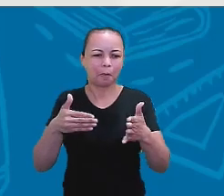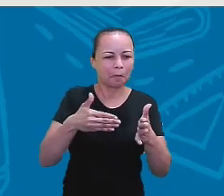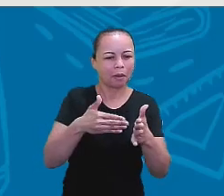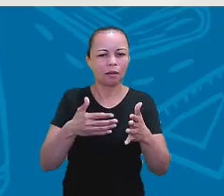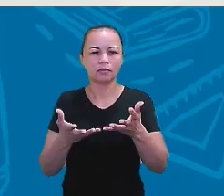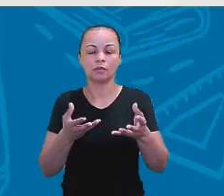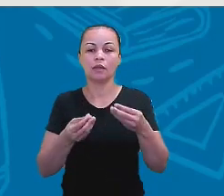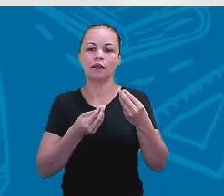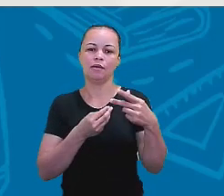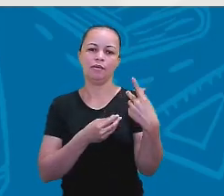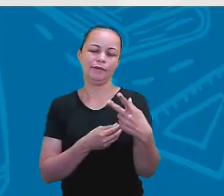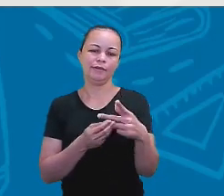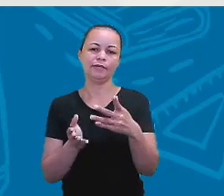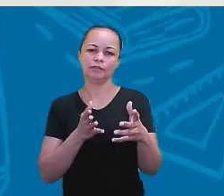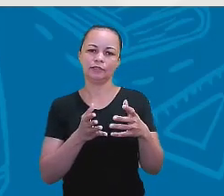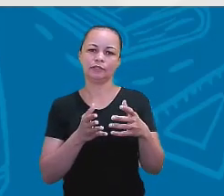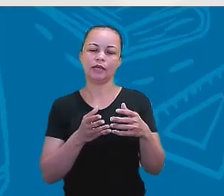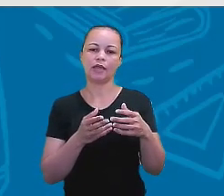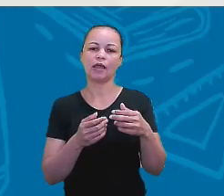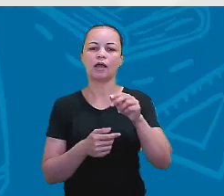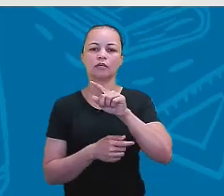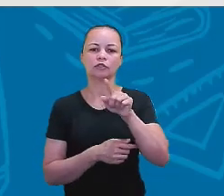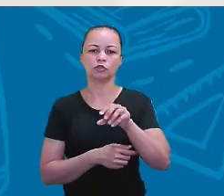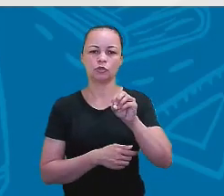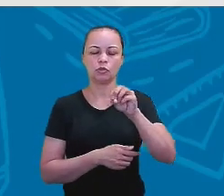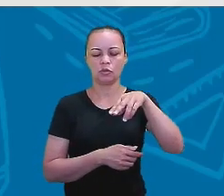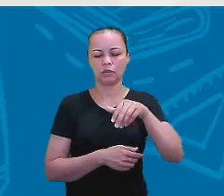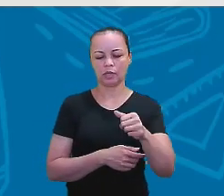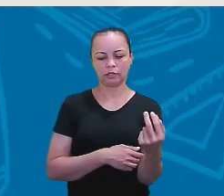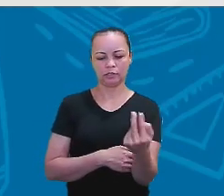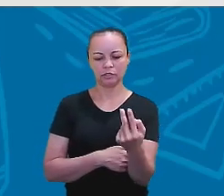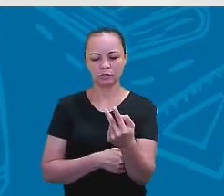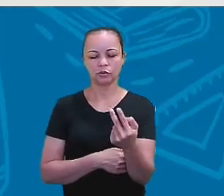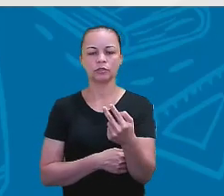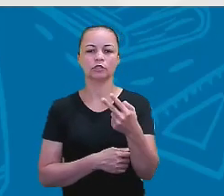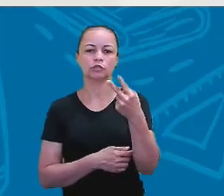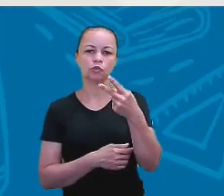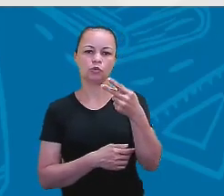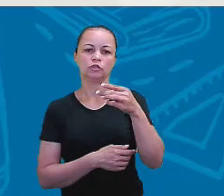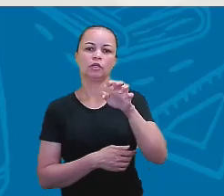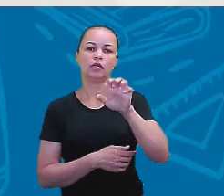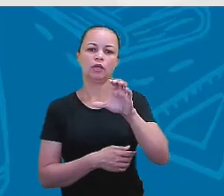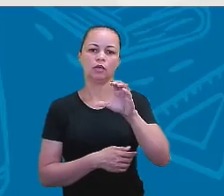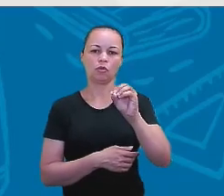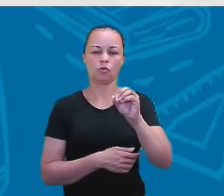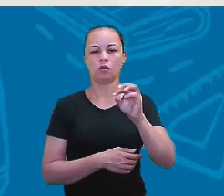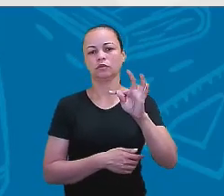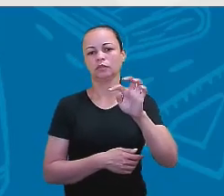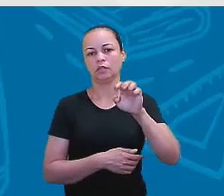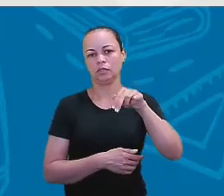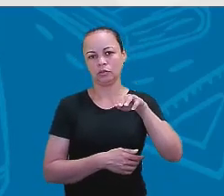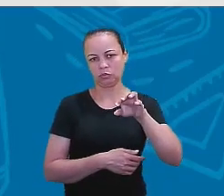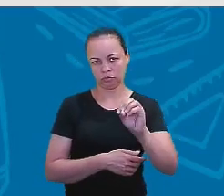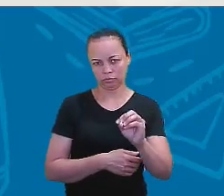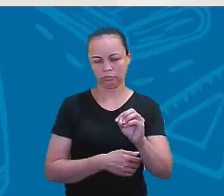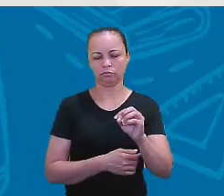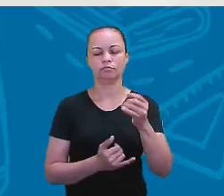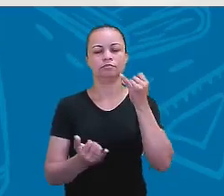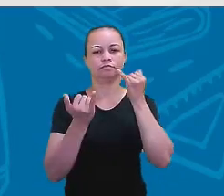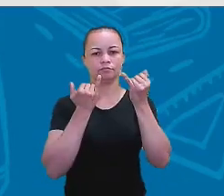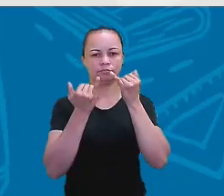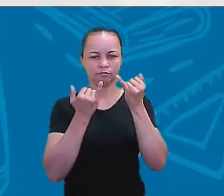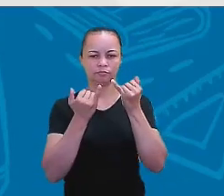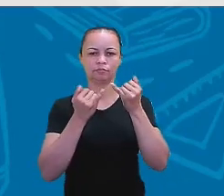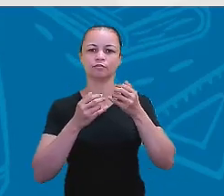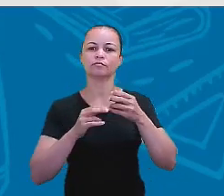a gente chama de zona de transição entre dois ecossistemas vizinhos, o ecôteno. Guarda essa informação, porque faz